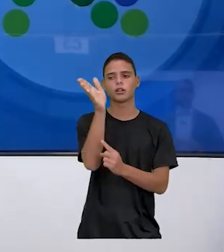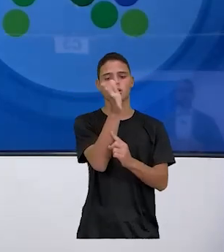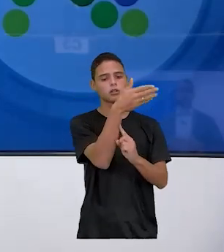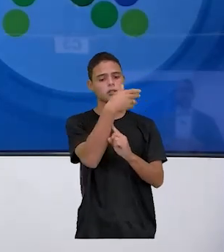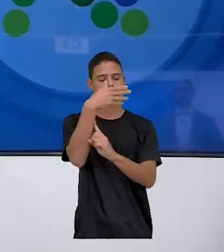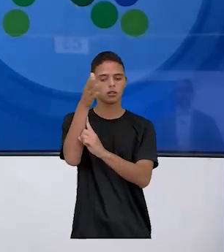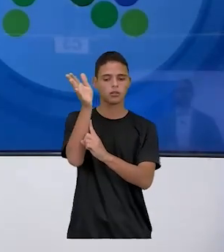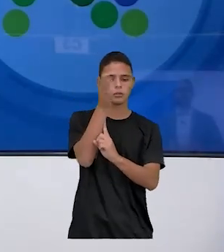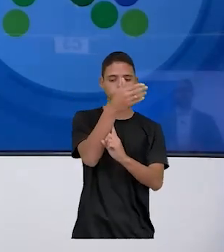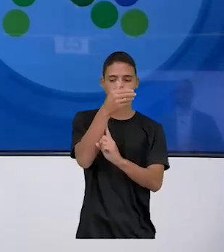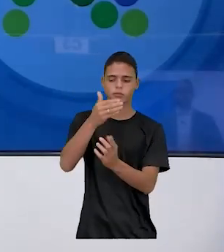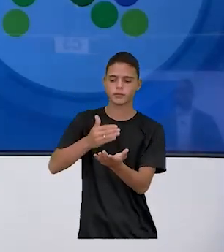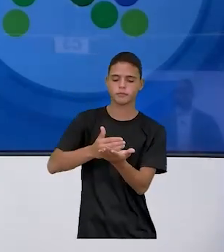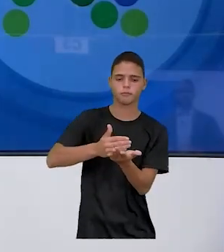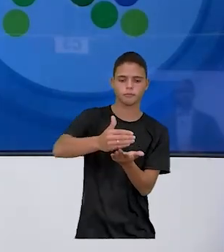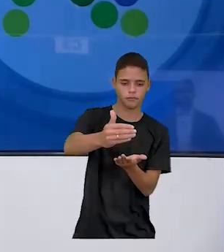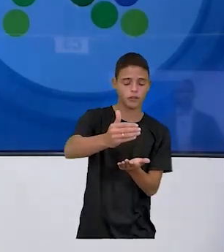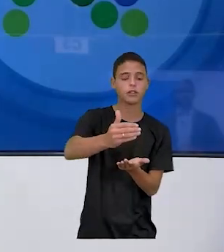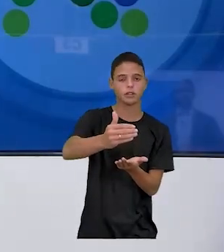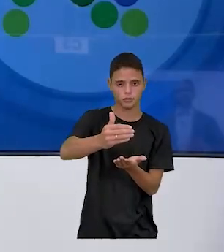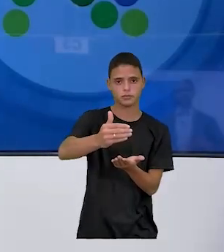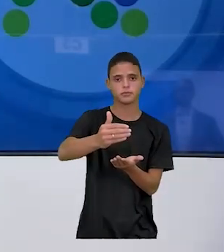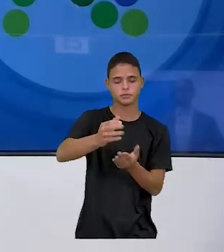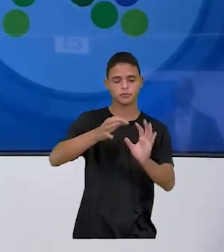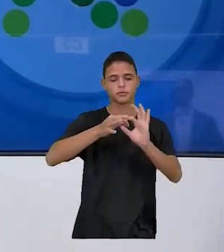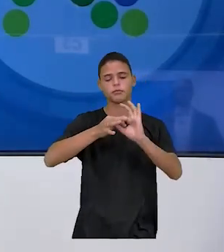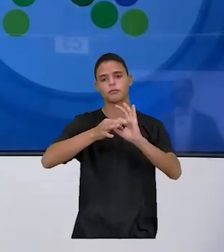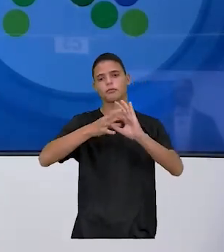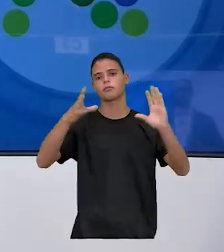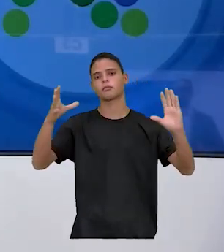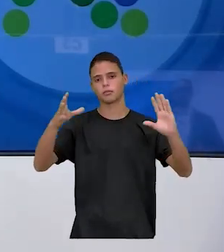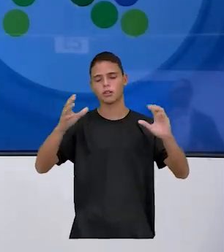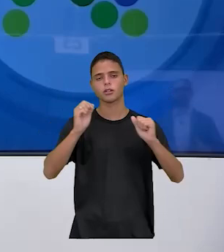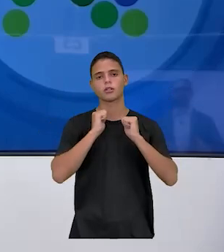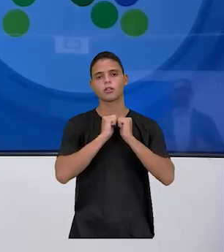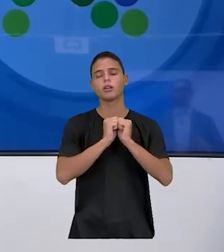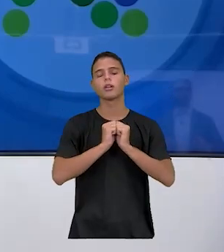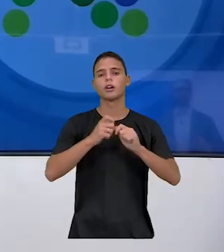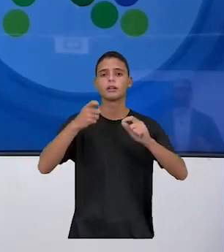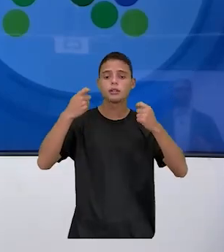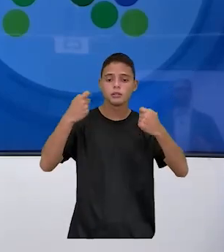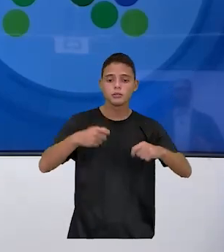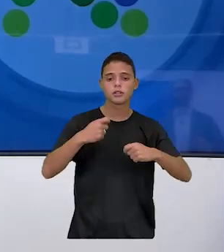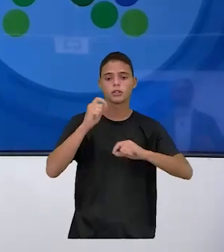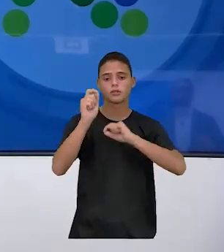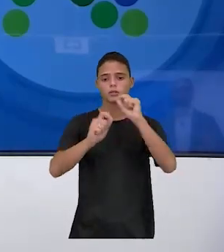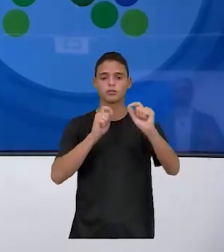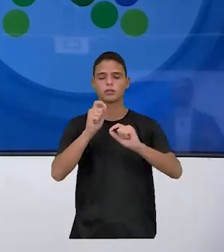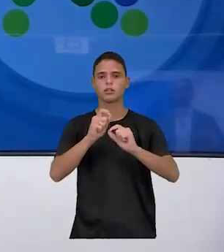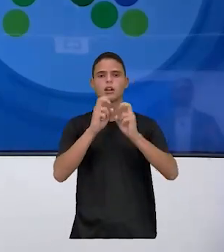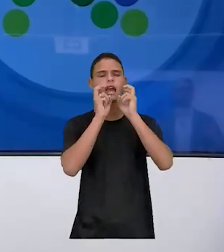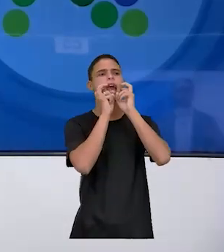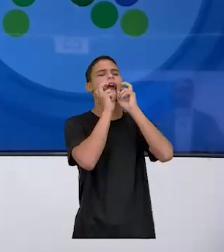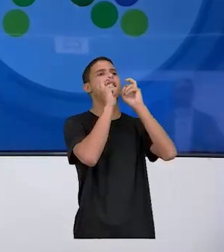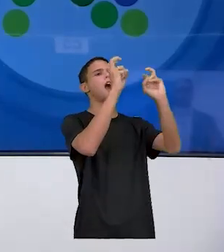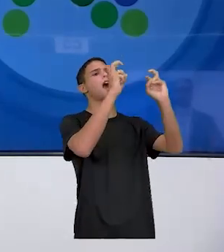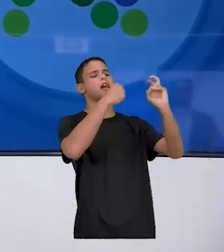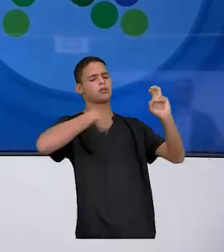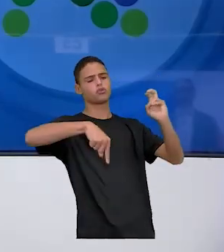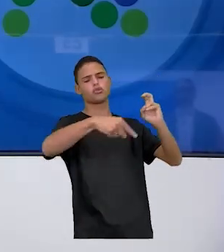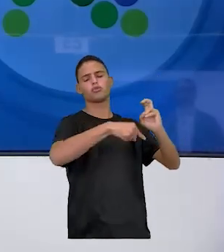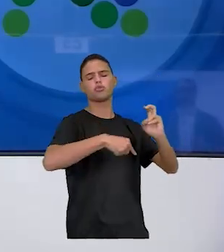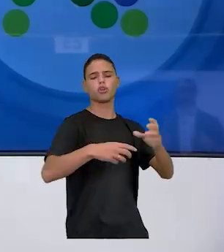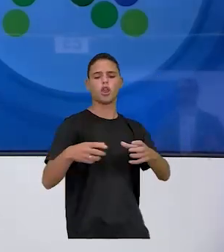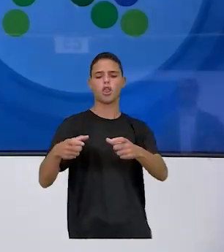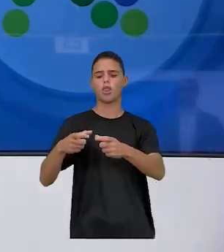romantismo iniciou-se no Brasil junto com a independência, e era necessário que houvesse um grito, olha, nós somos uma nação,